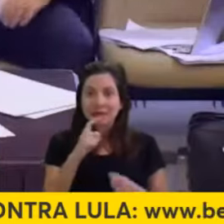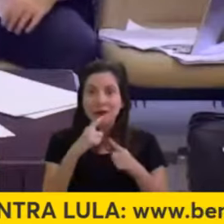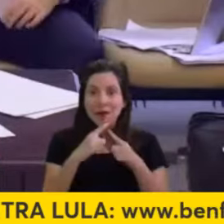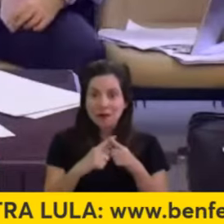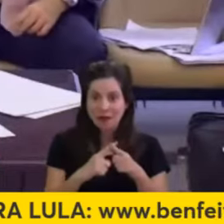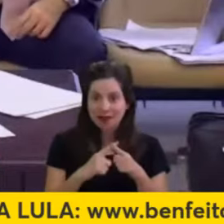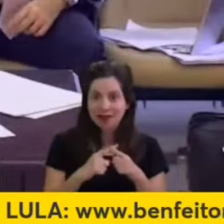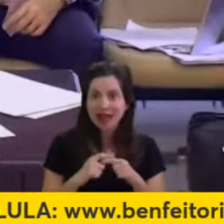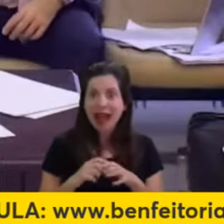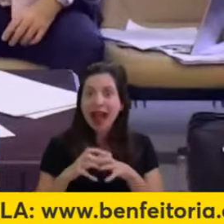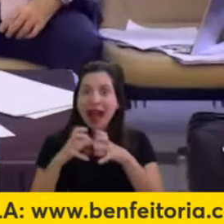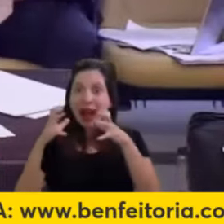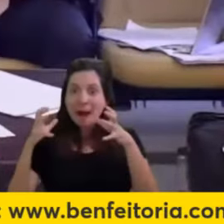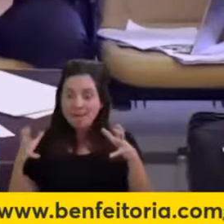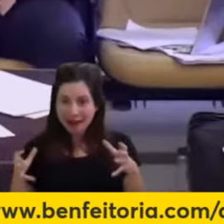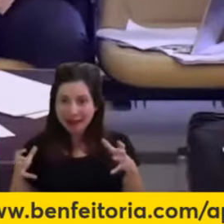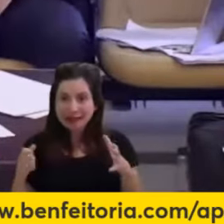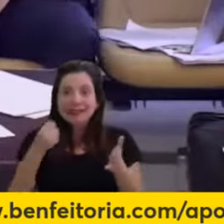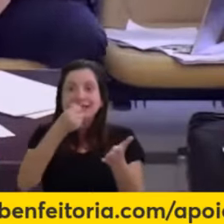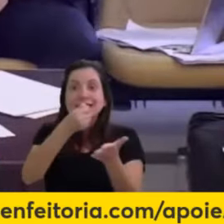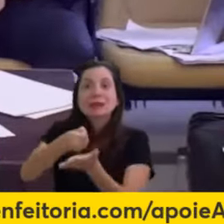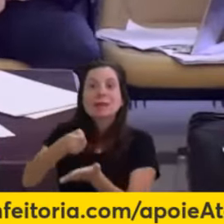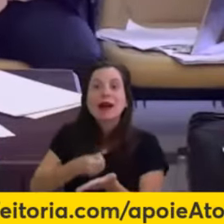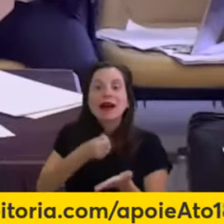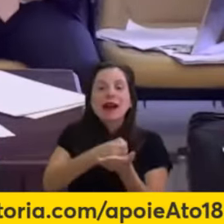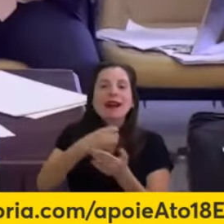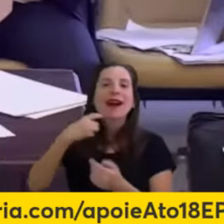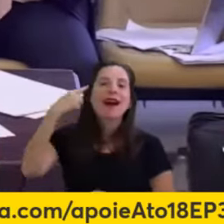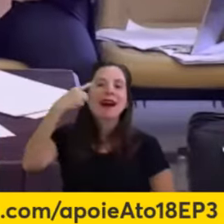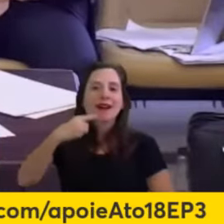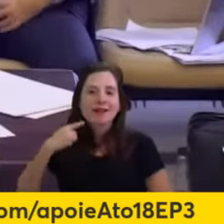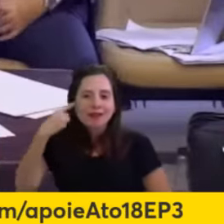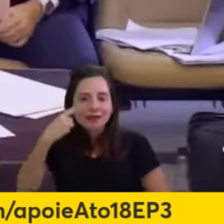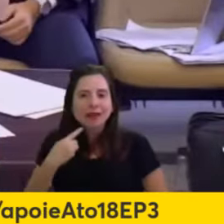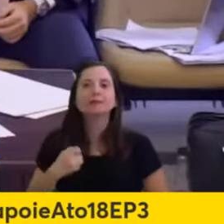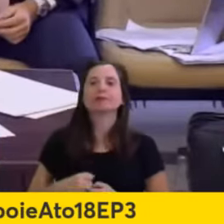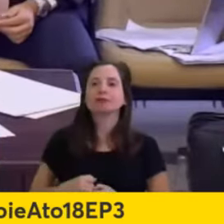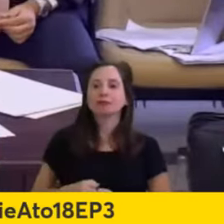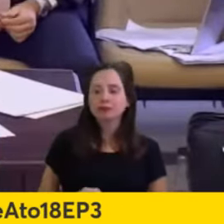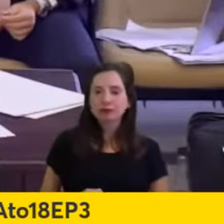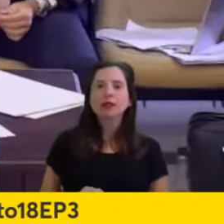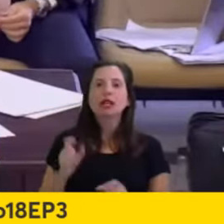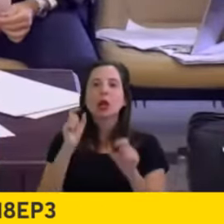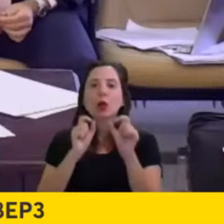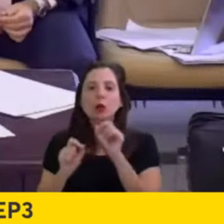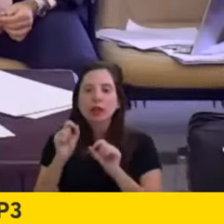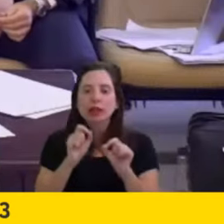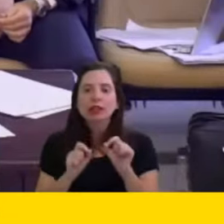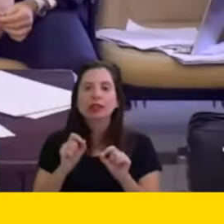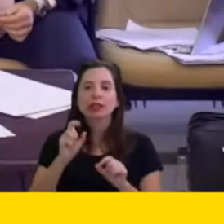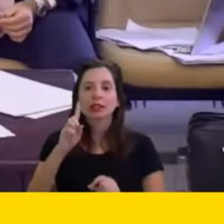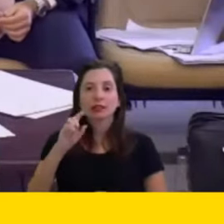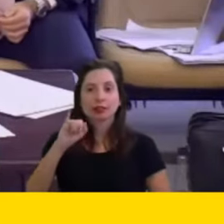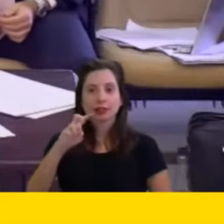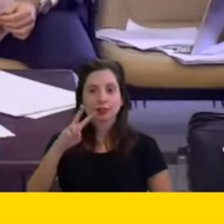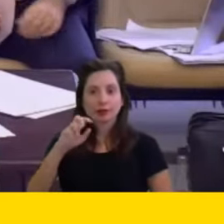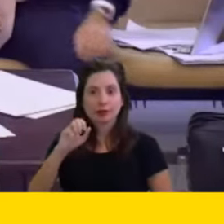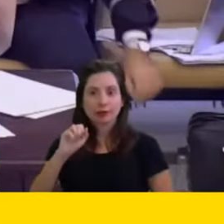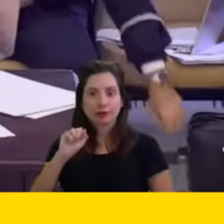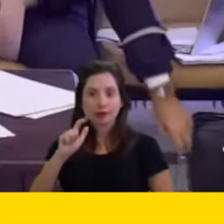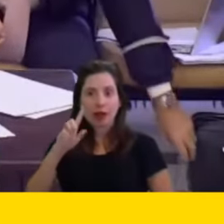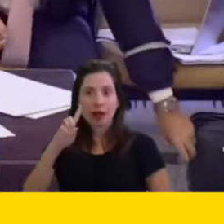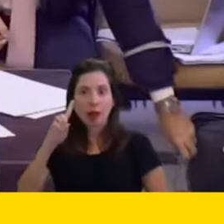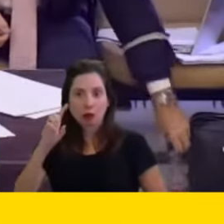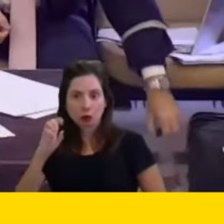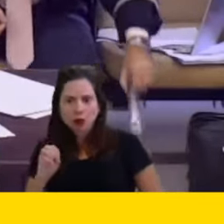pagava pros advogados que presta um plantão dentro da União Brasil que advoga no Supremo que advoga no TSE cinco vezes e mais quem